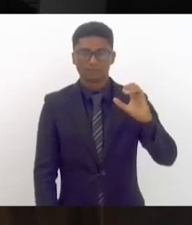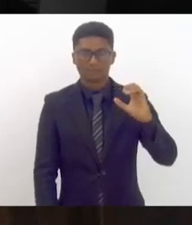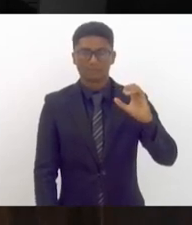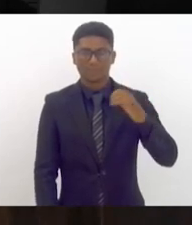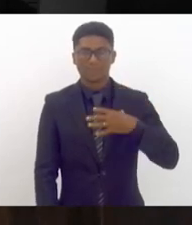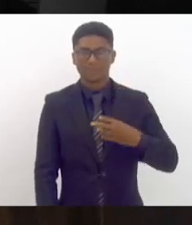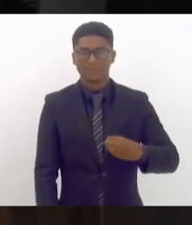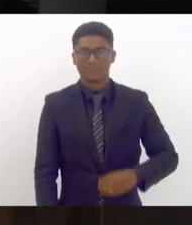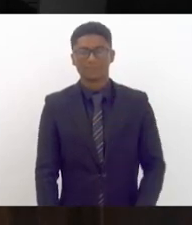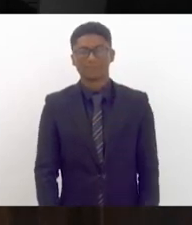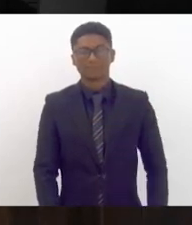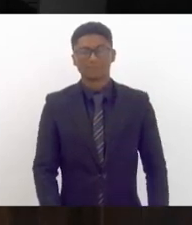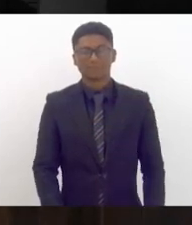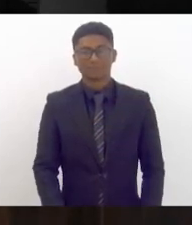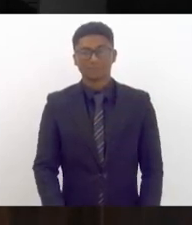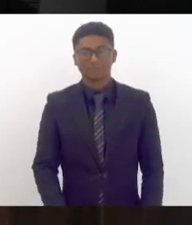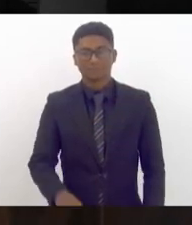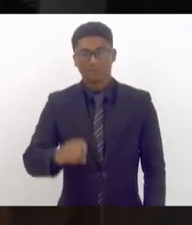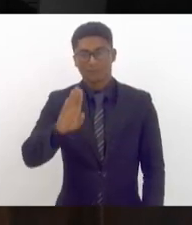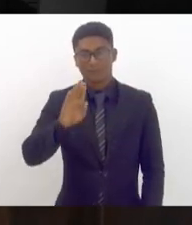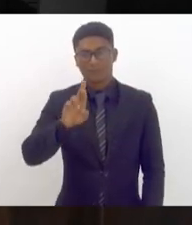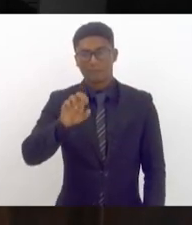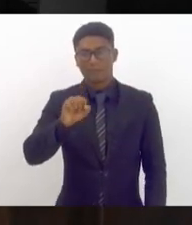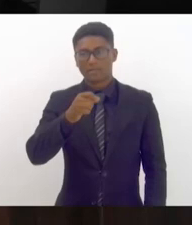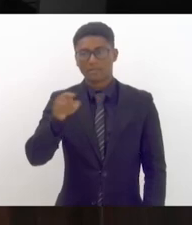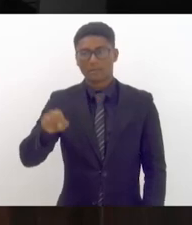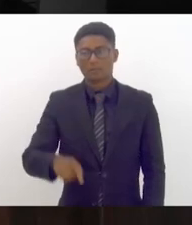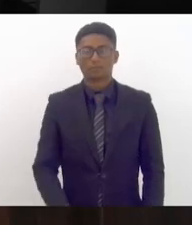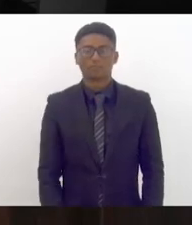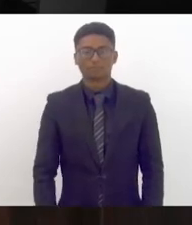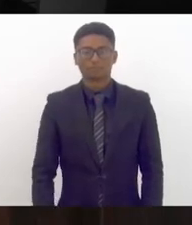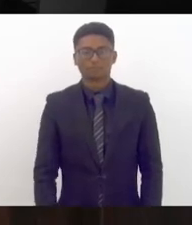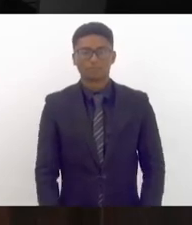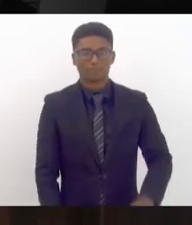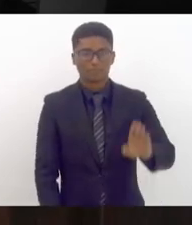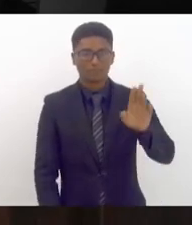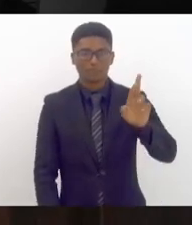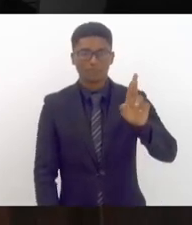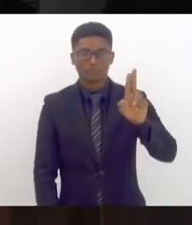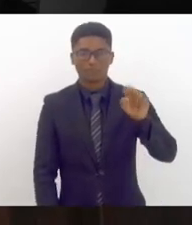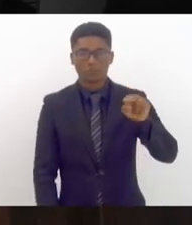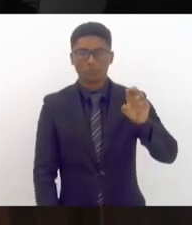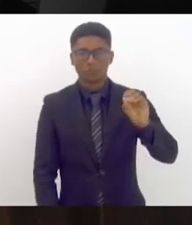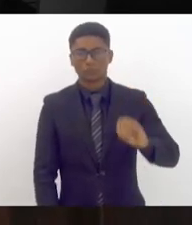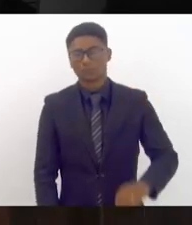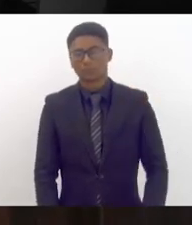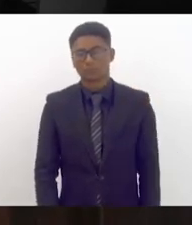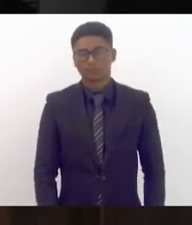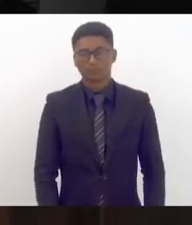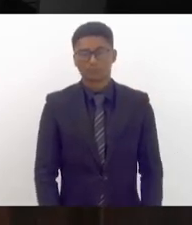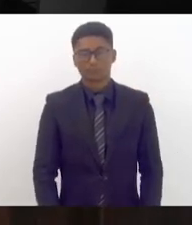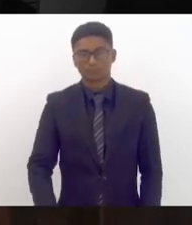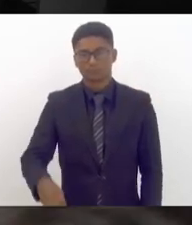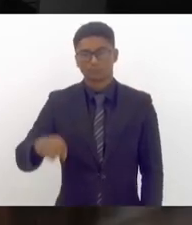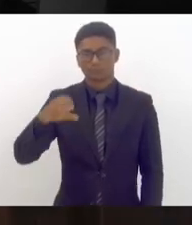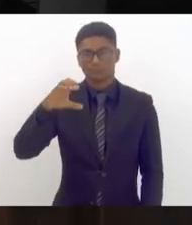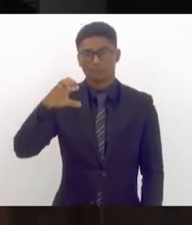deputado Brazão, deputado Bruno Dauaire, deputado Carlos